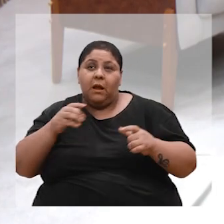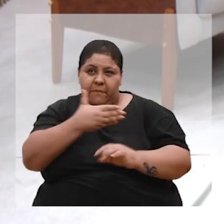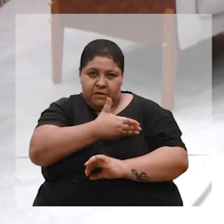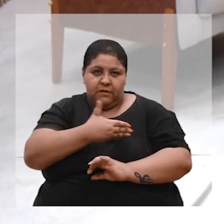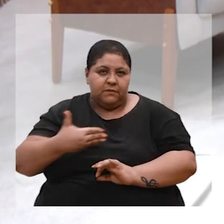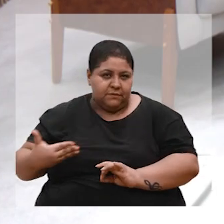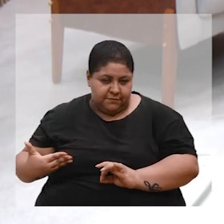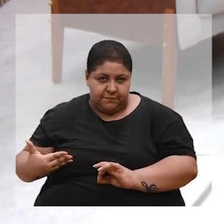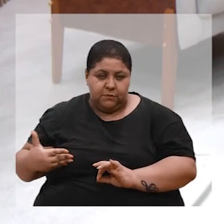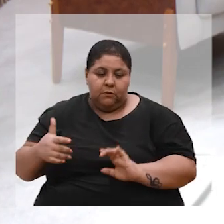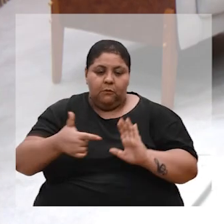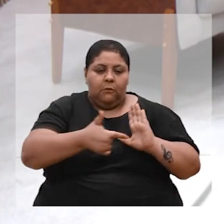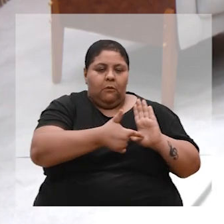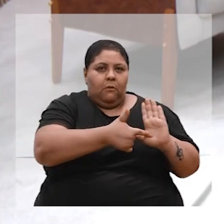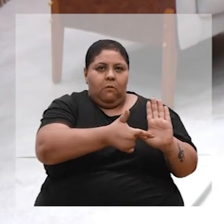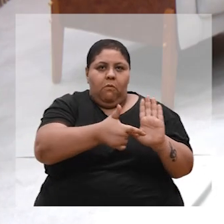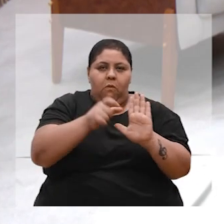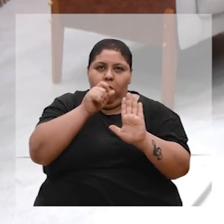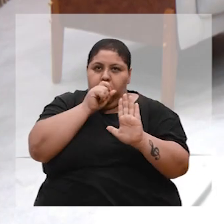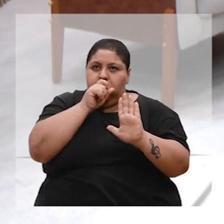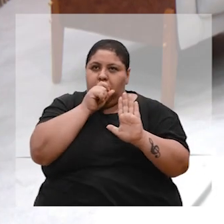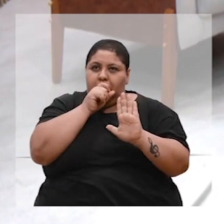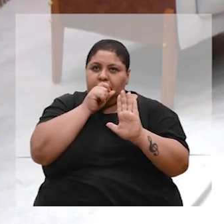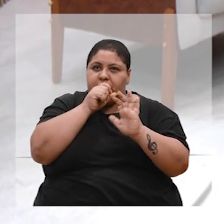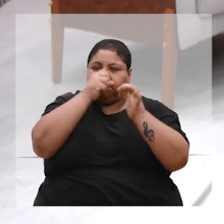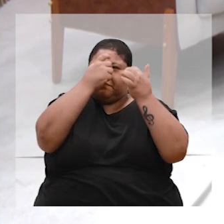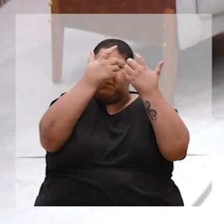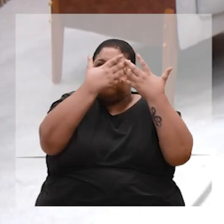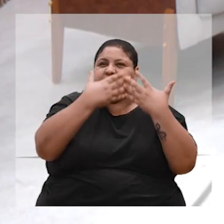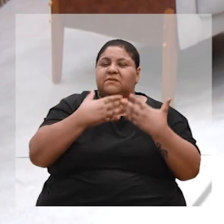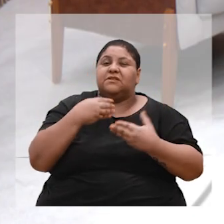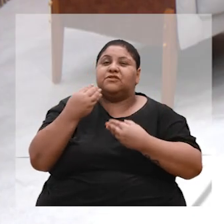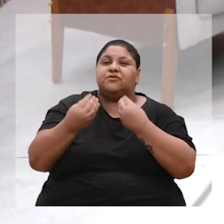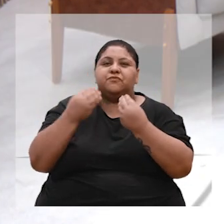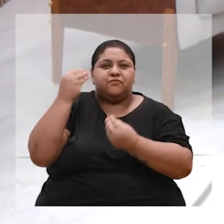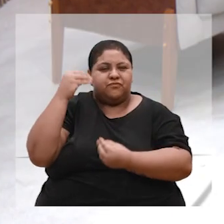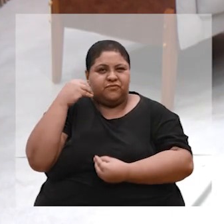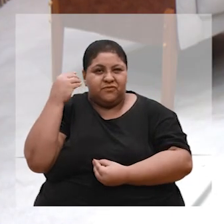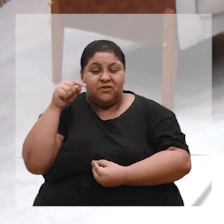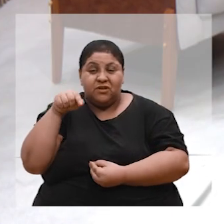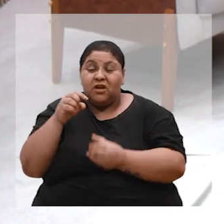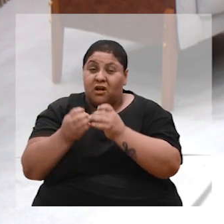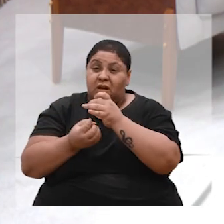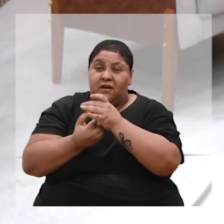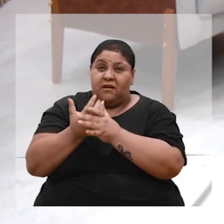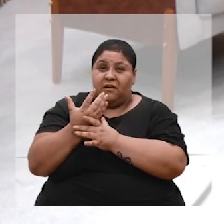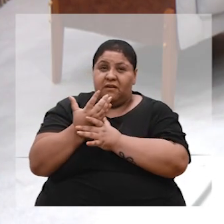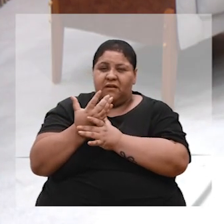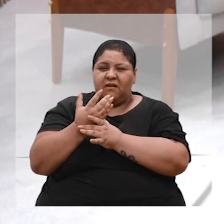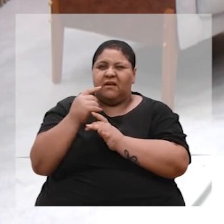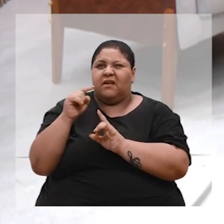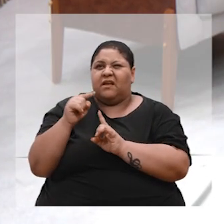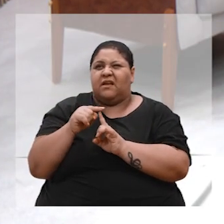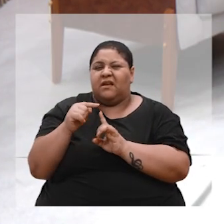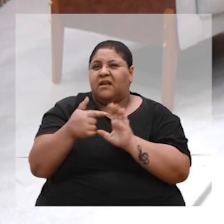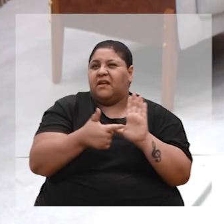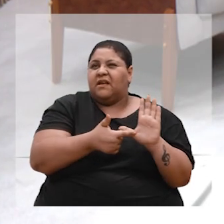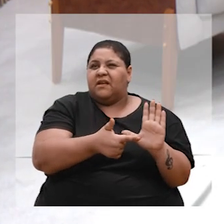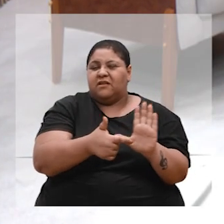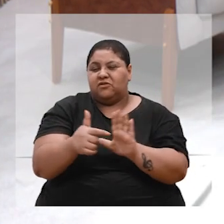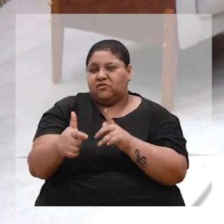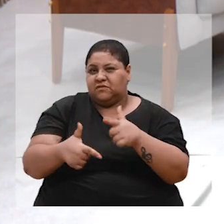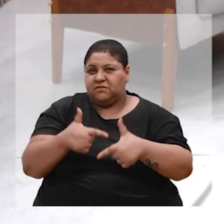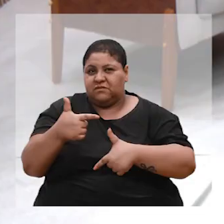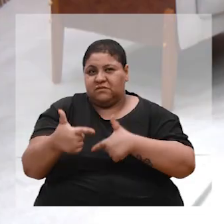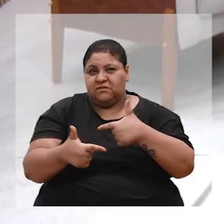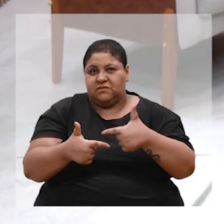rede pública, apresentando seus relatos de experiência. E nós até criamos um tipo de apresentação